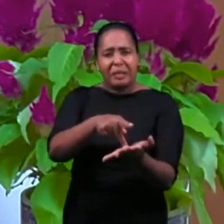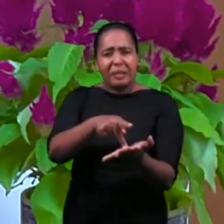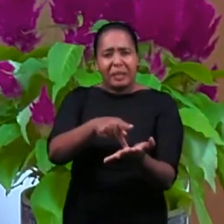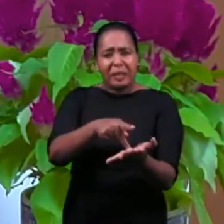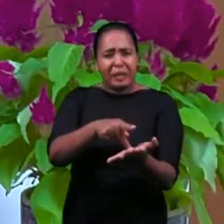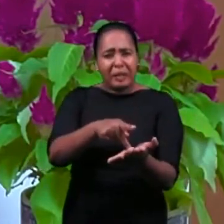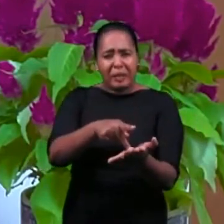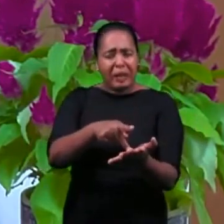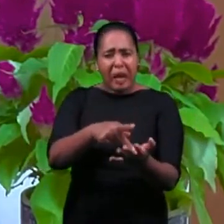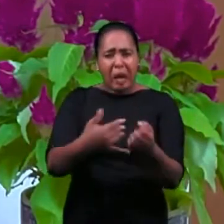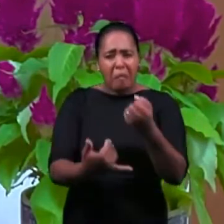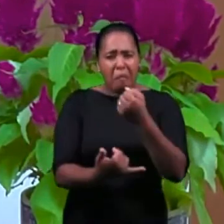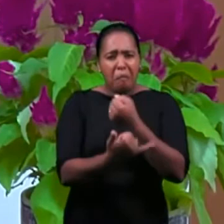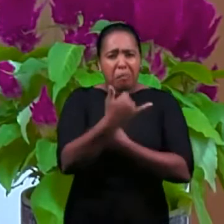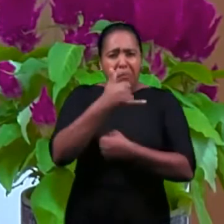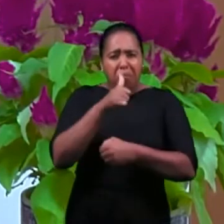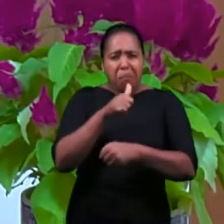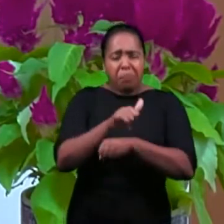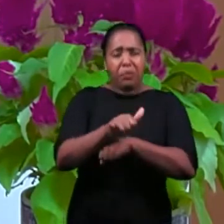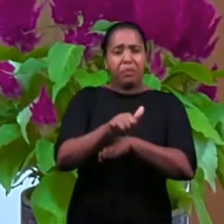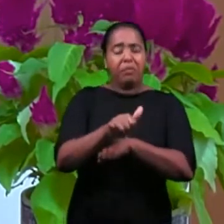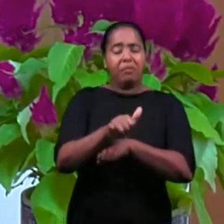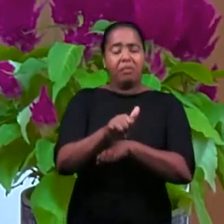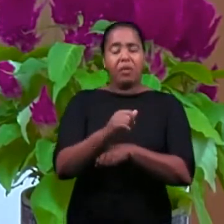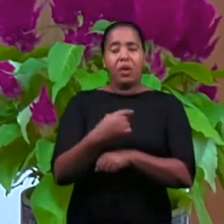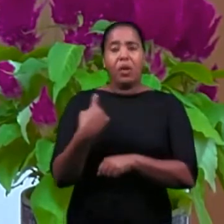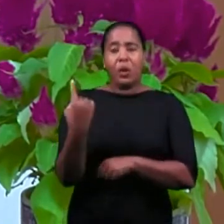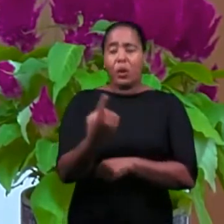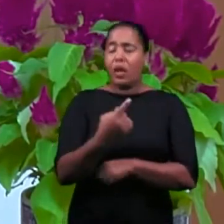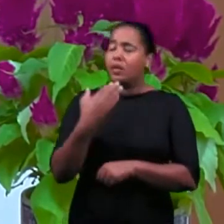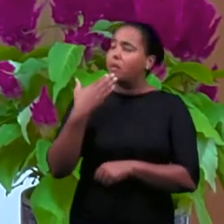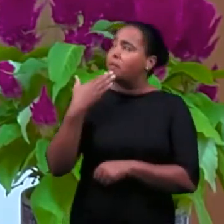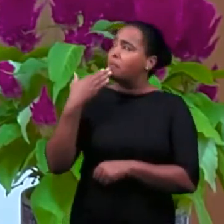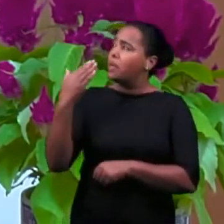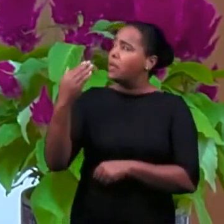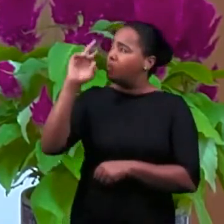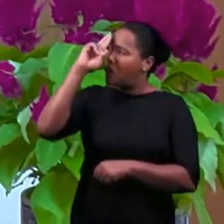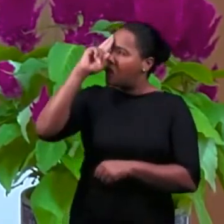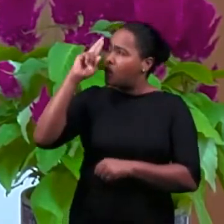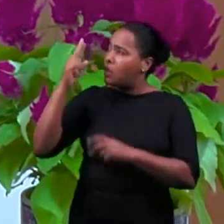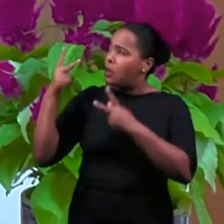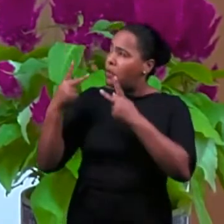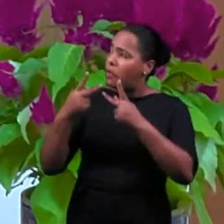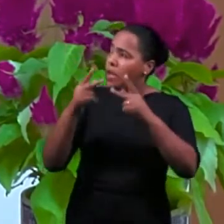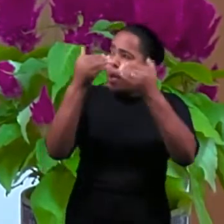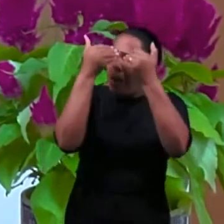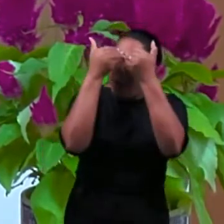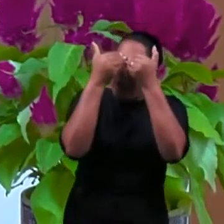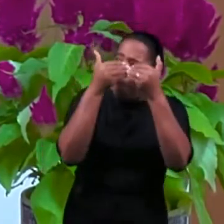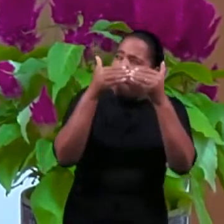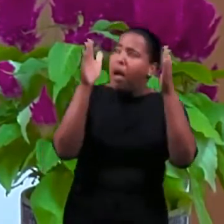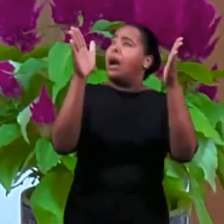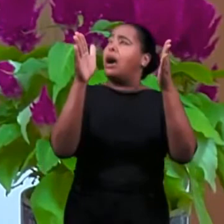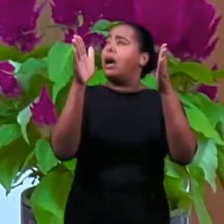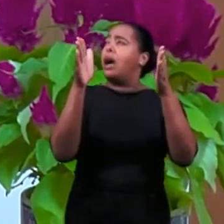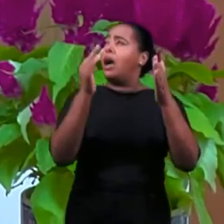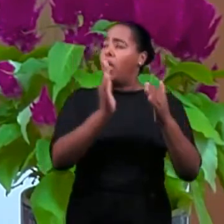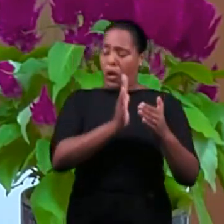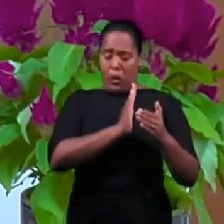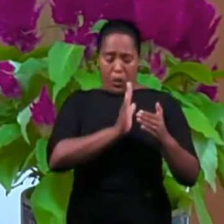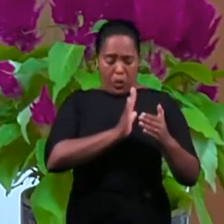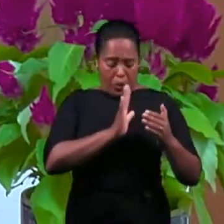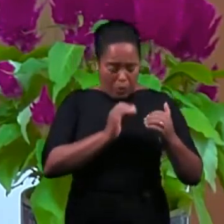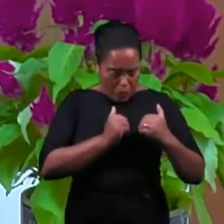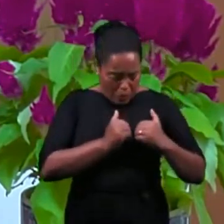engano. E nós pedimos que tu abras as mentes e os corações daqueles que tu amas e